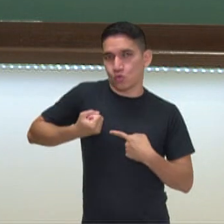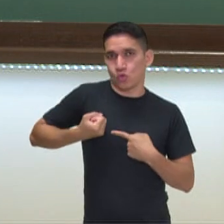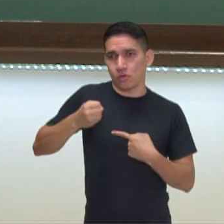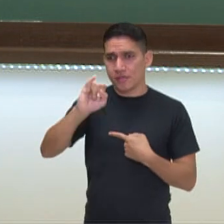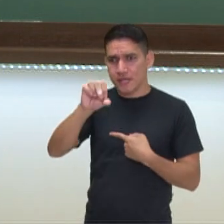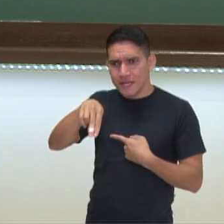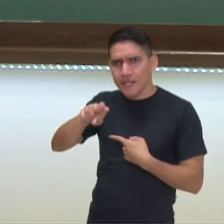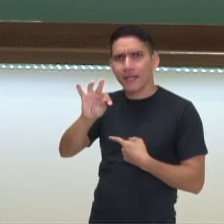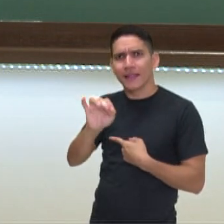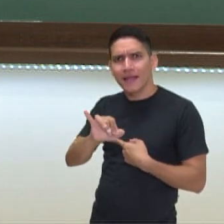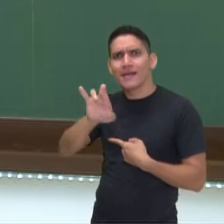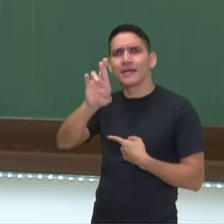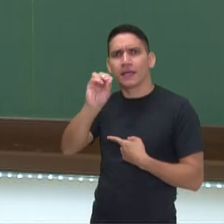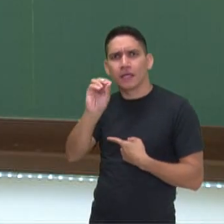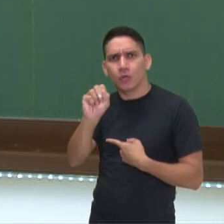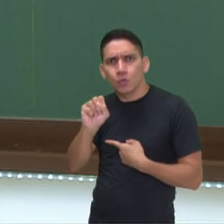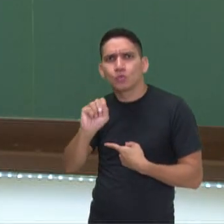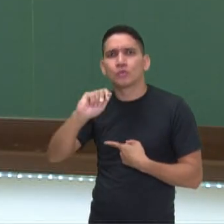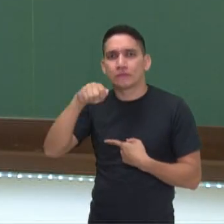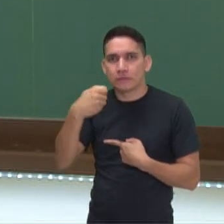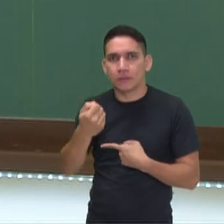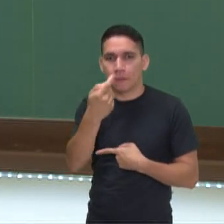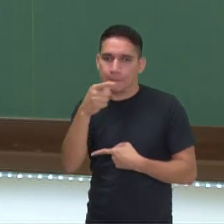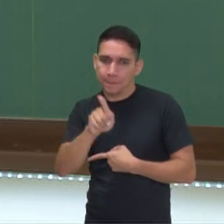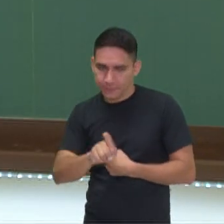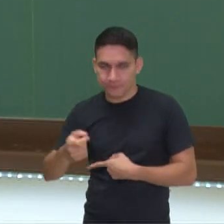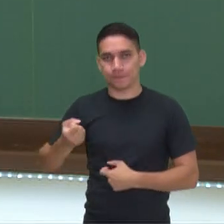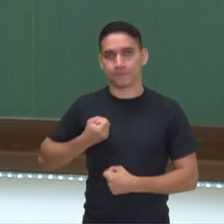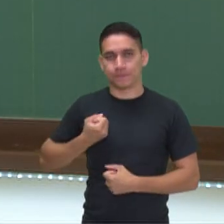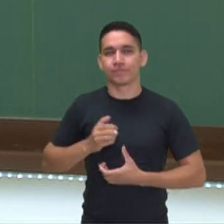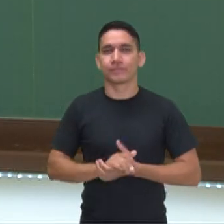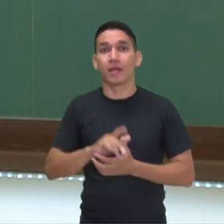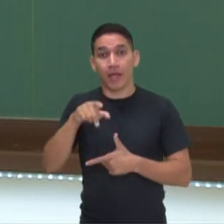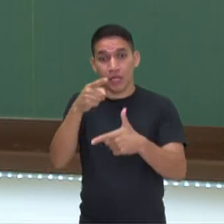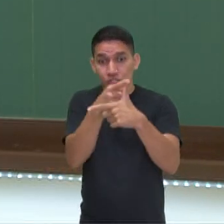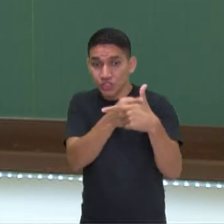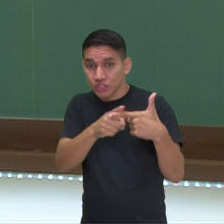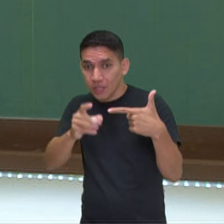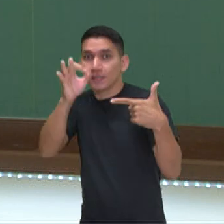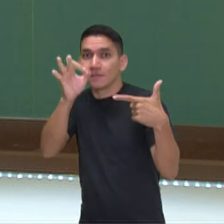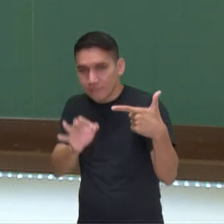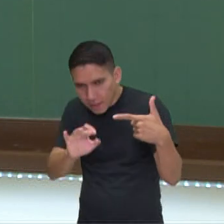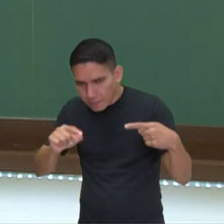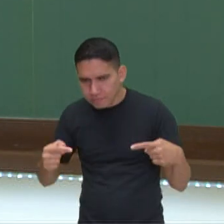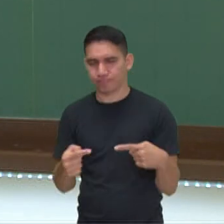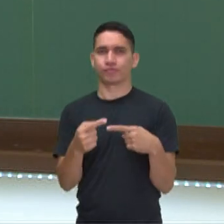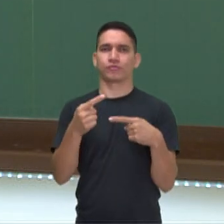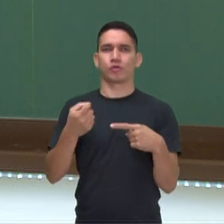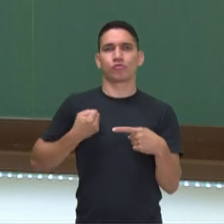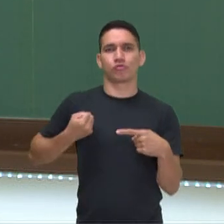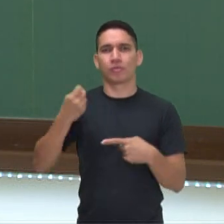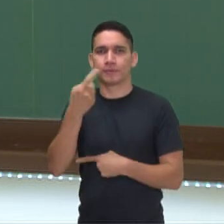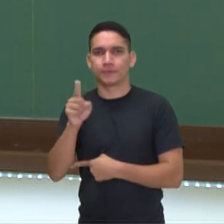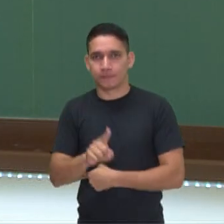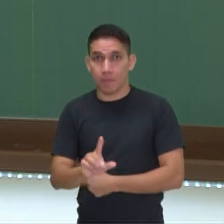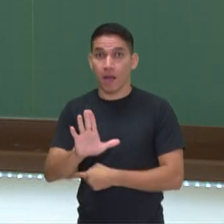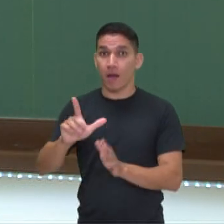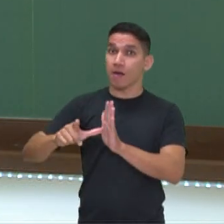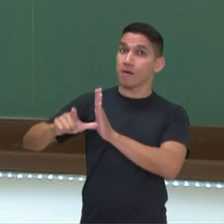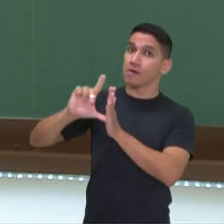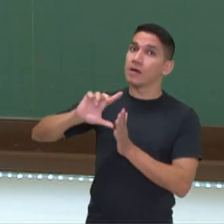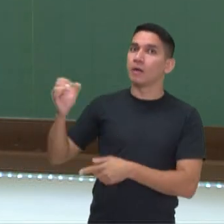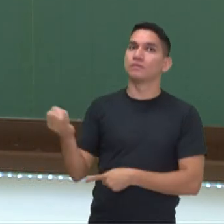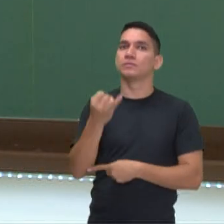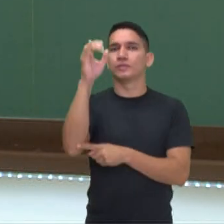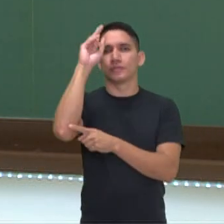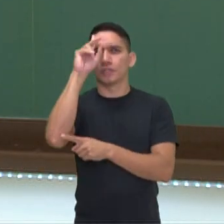inteiros. Vamos falar sobre uma divisão exata dos números inteiros. Mas antes, é